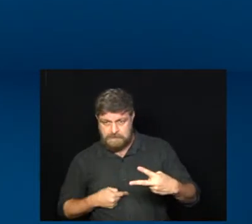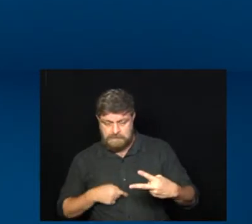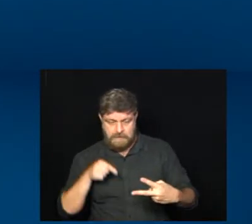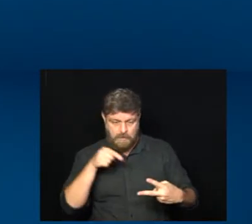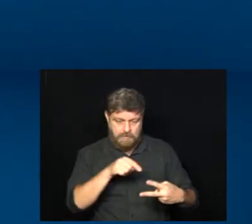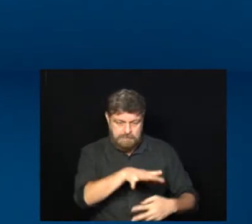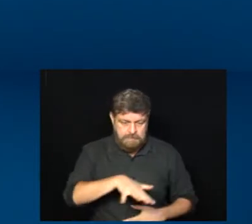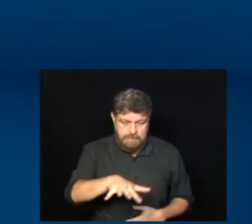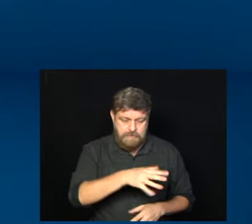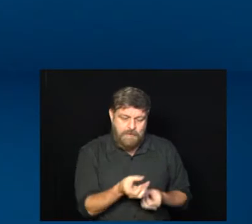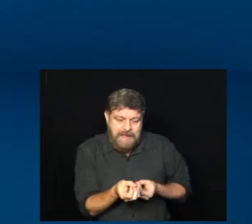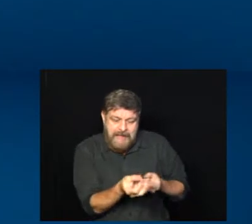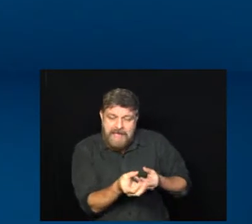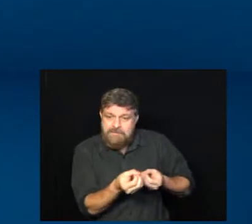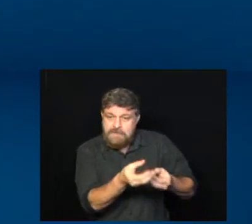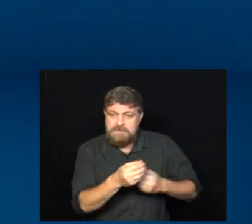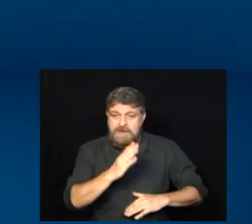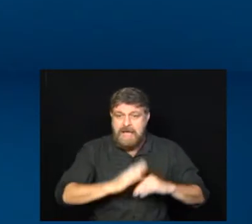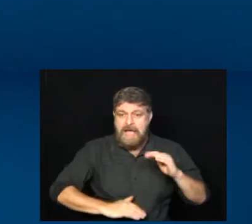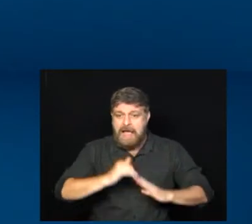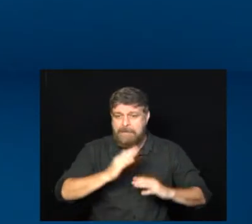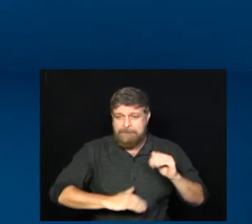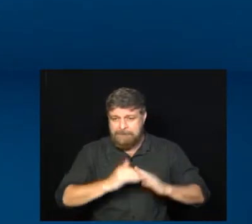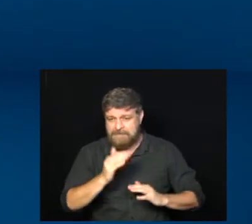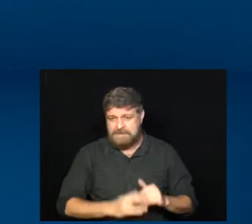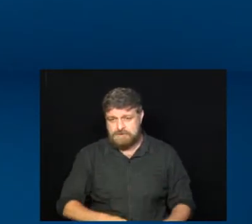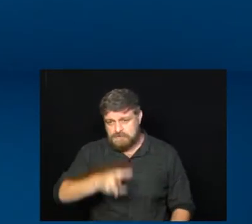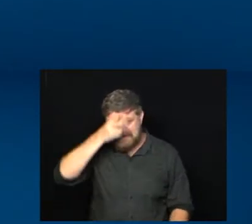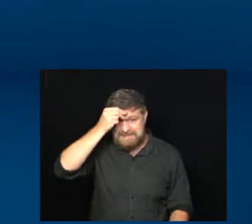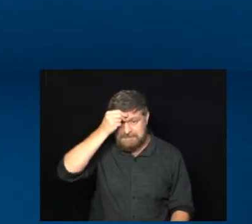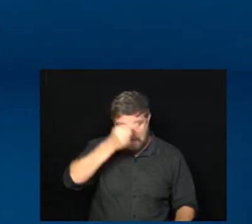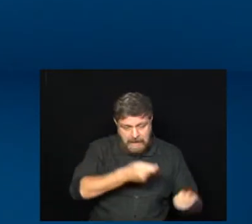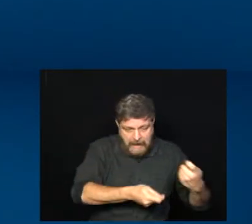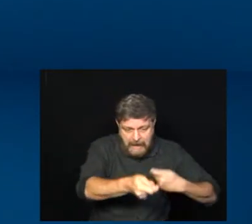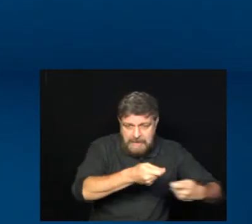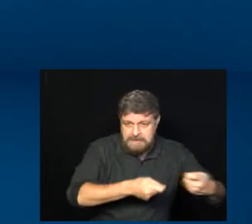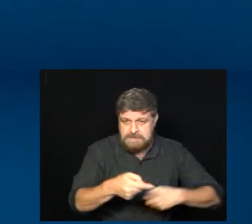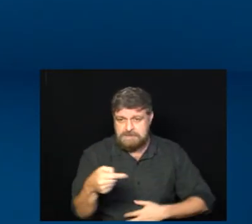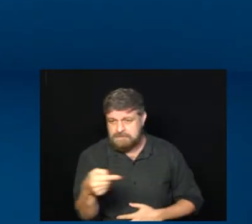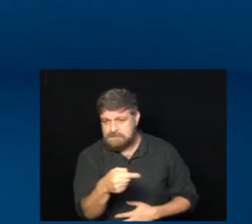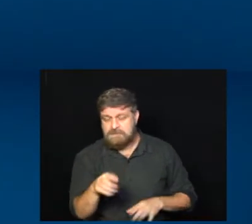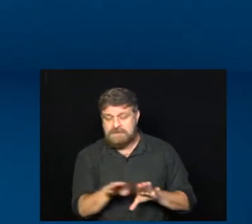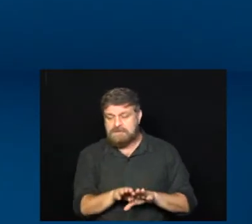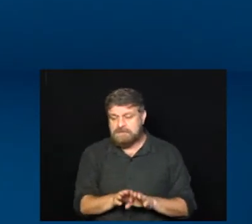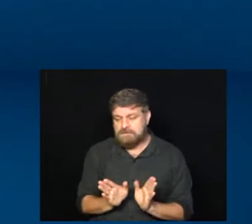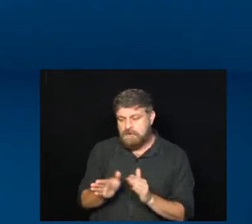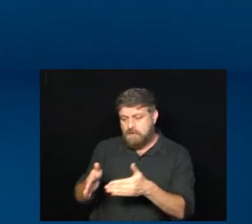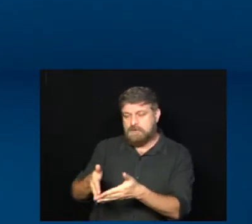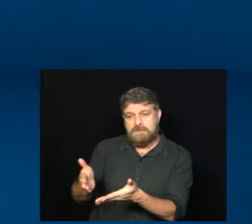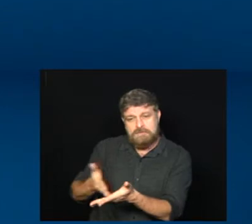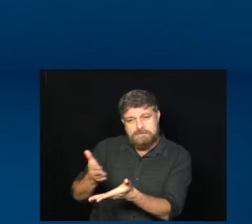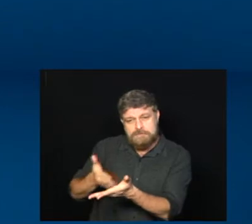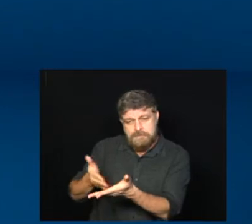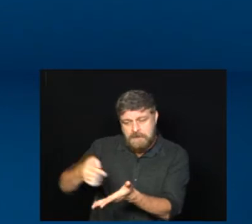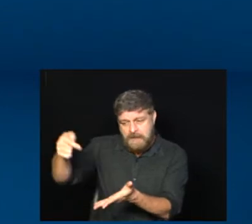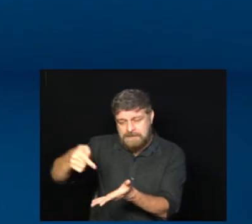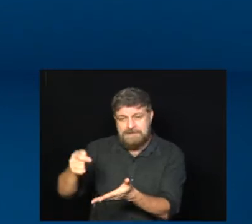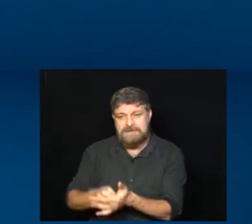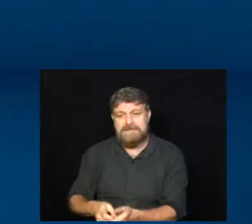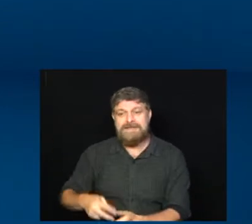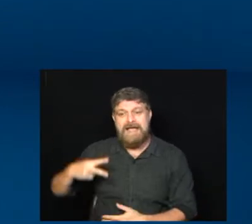com informações do Poder Executivo e da administração indireta e o outro caderno com informações do